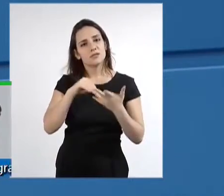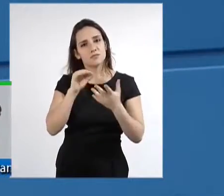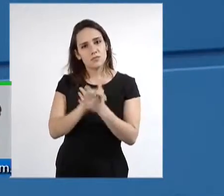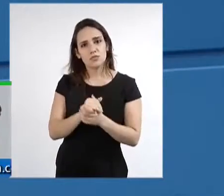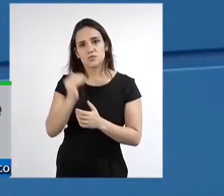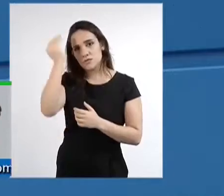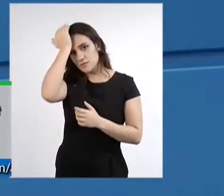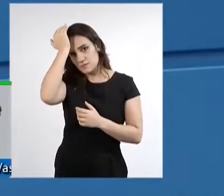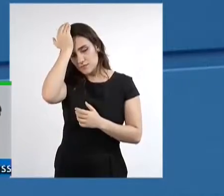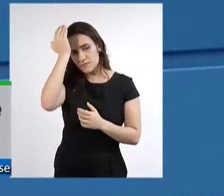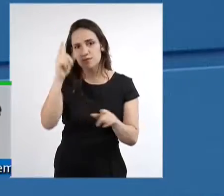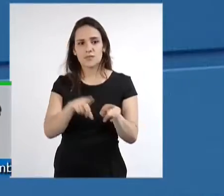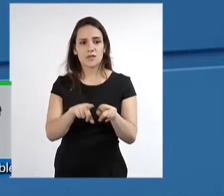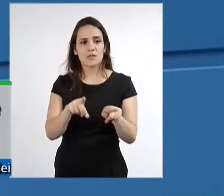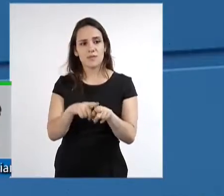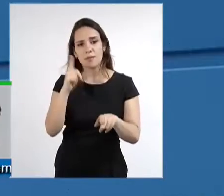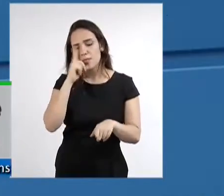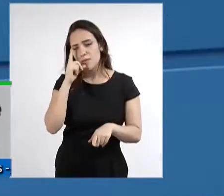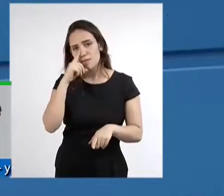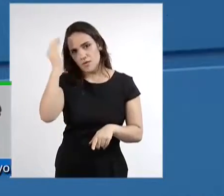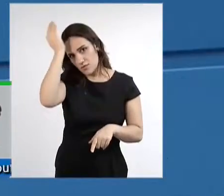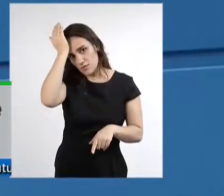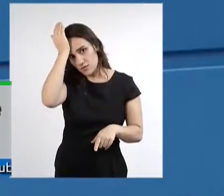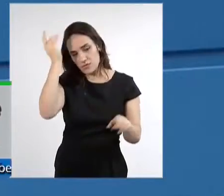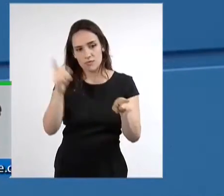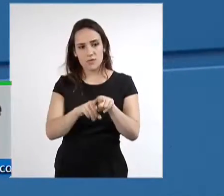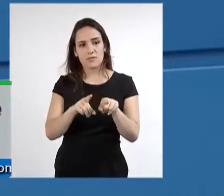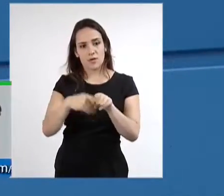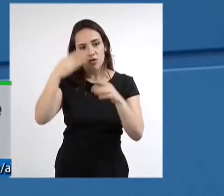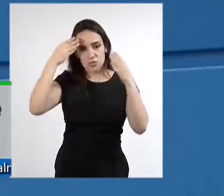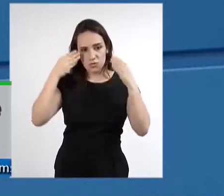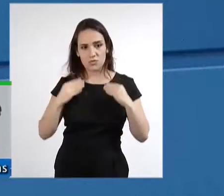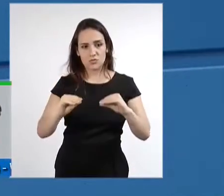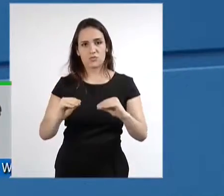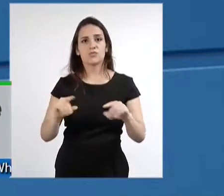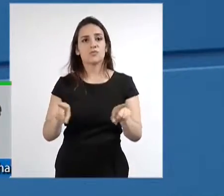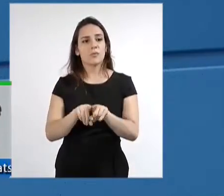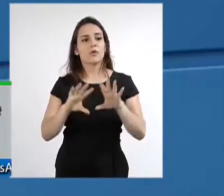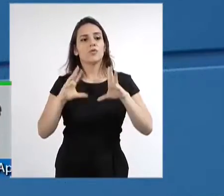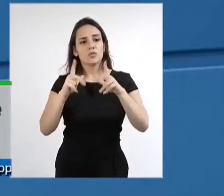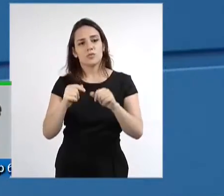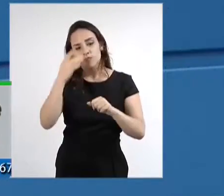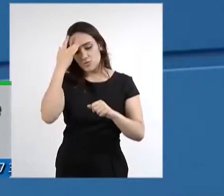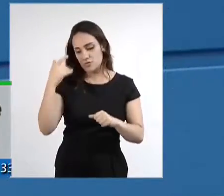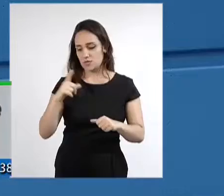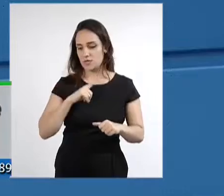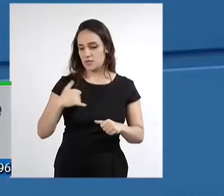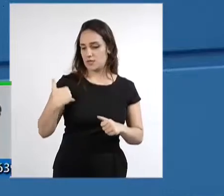governador, da Luciana Zambuja, de pessoas idosas que